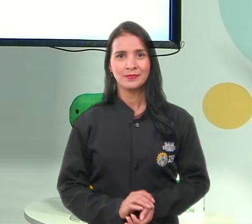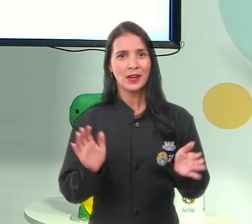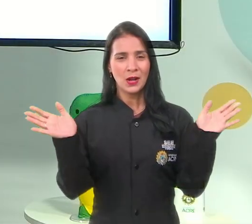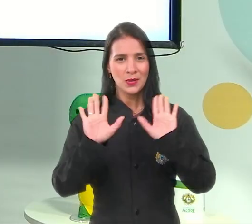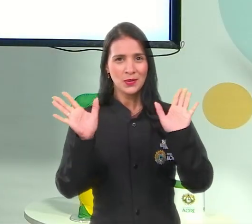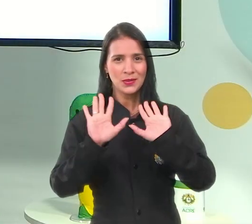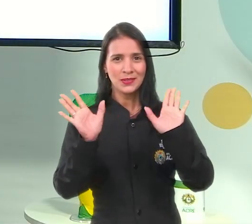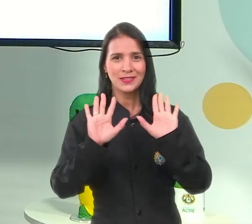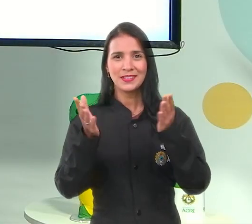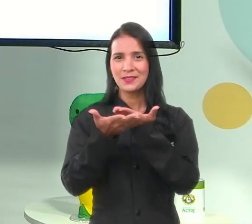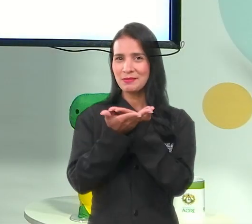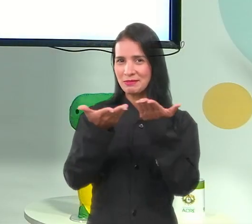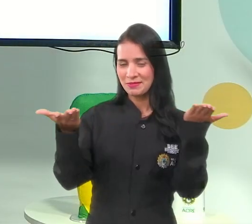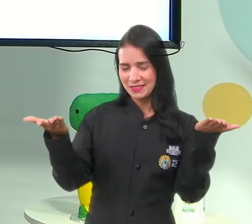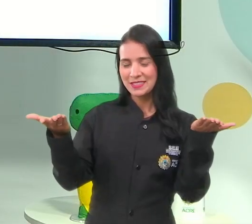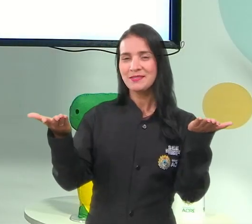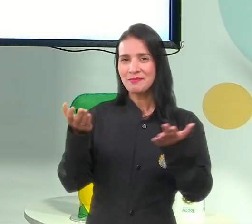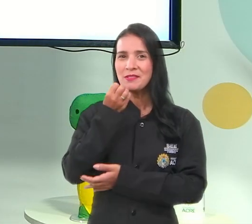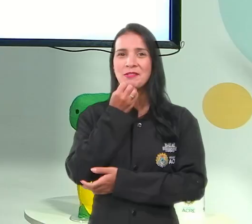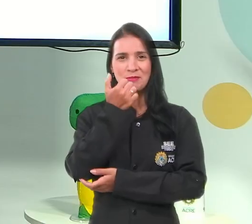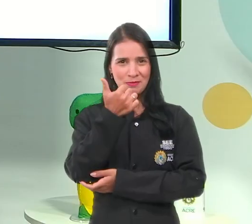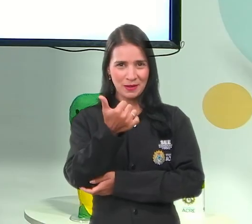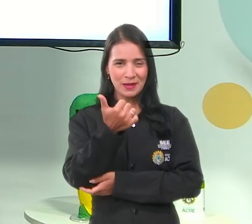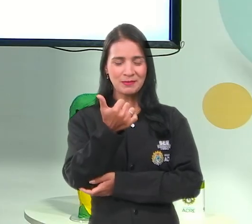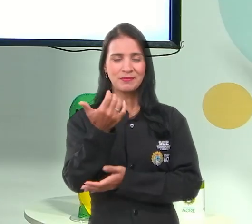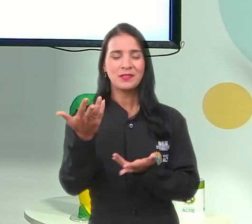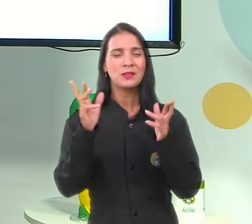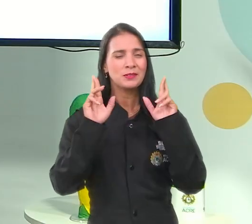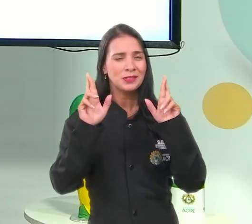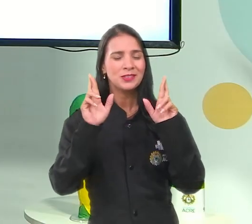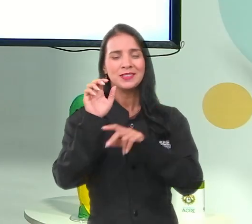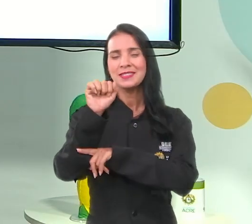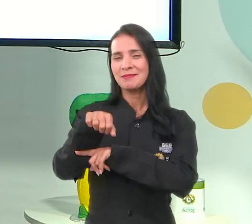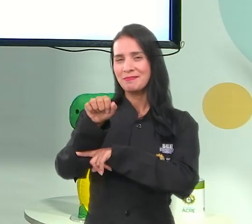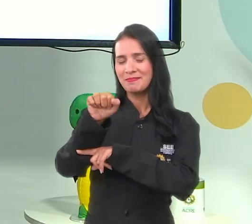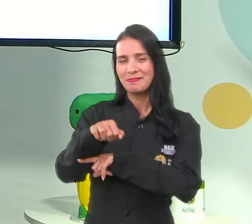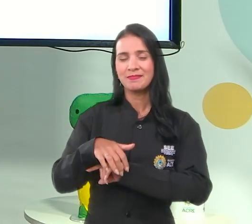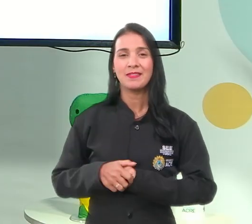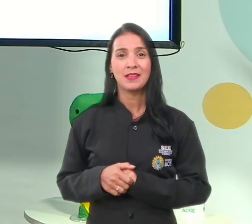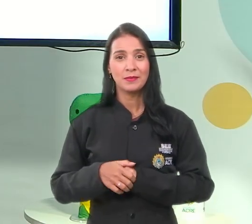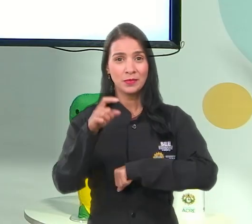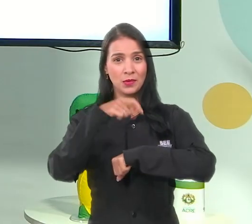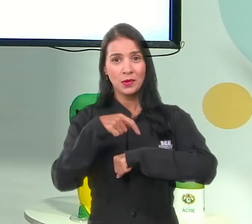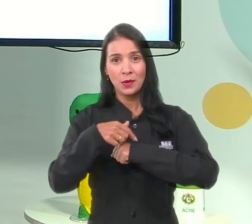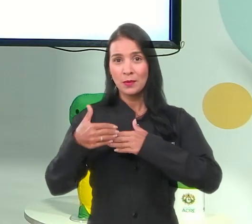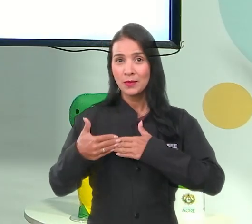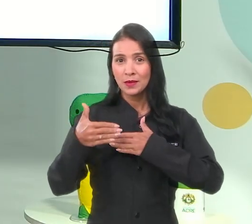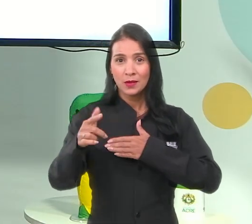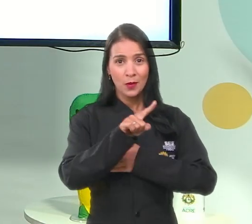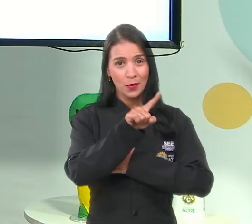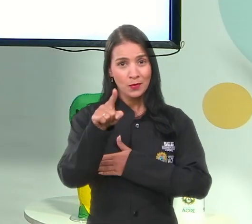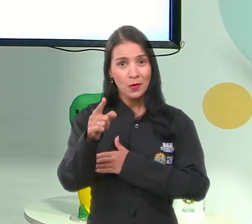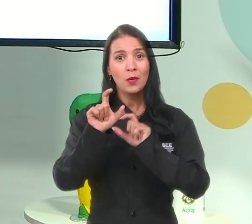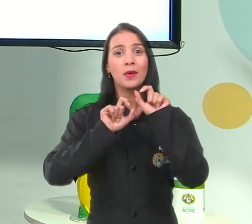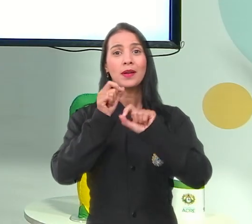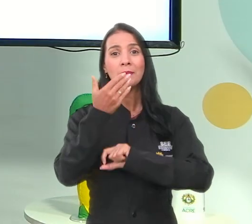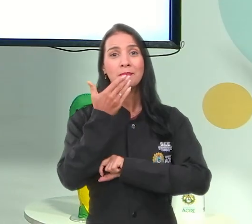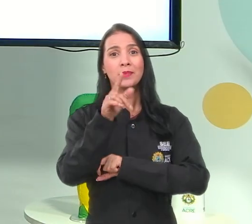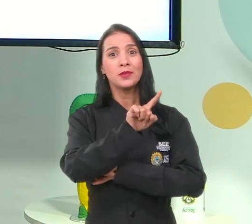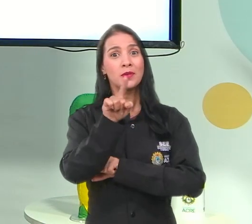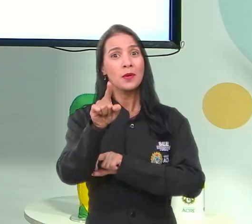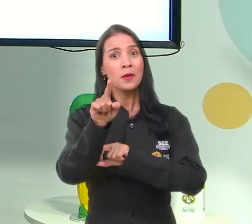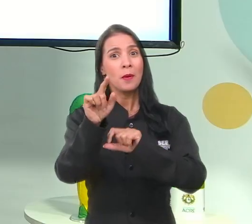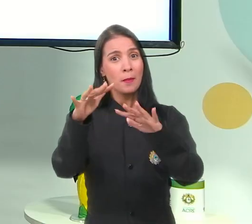Olá, aluno e aluna, tudo bem com você? Eu espero que sim. A partir de agora, eu peço a sua atenção para